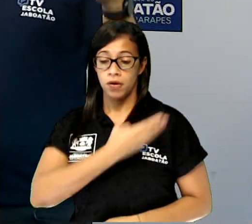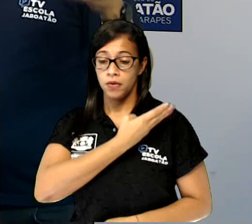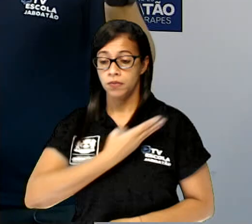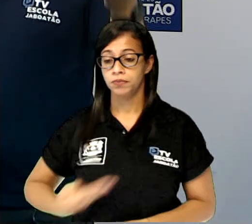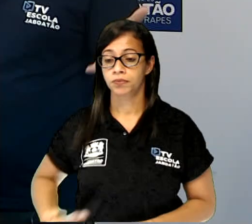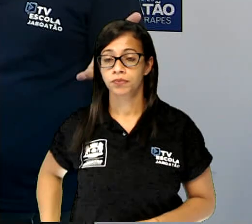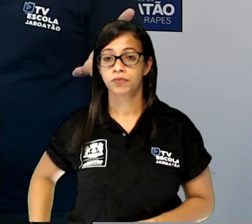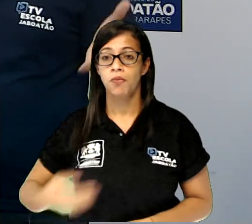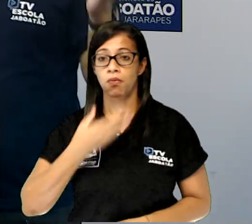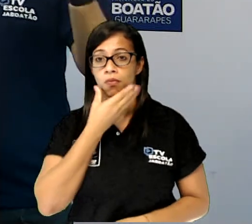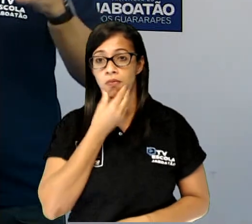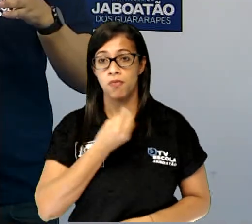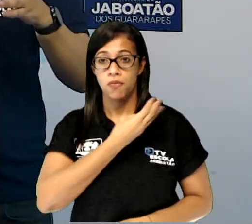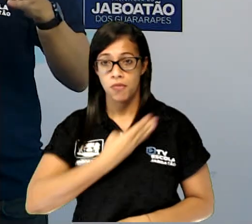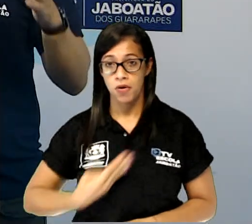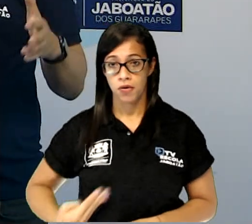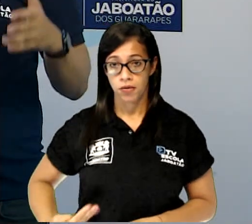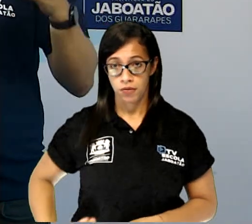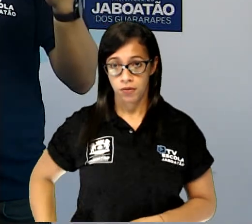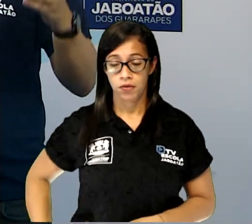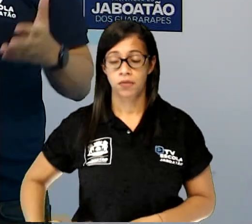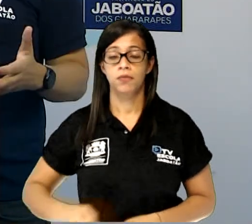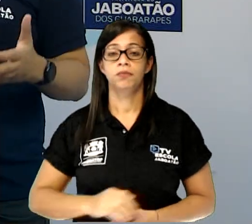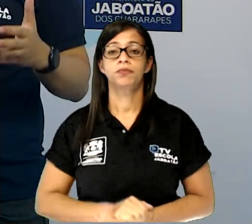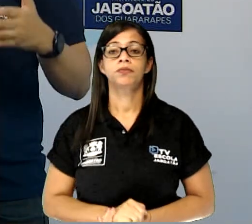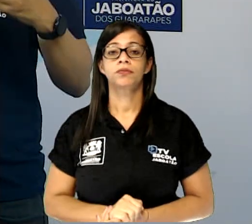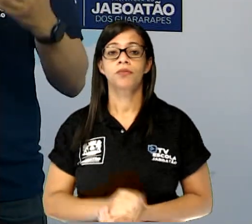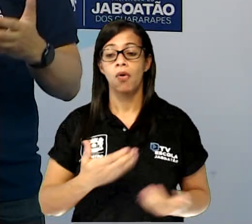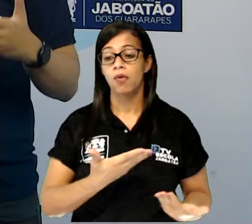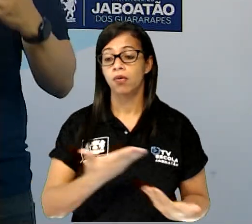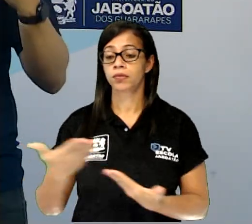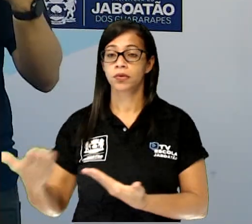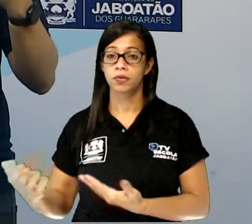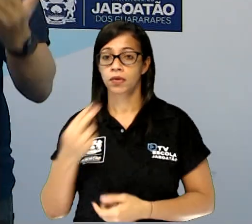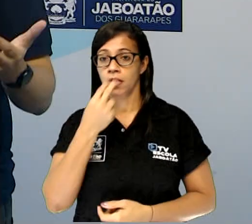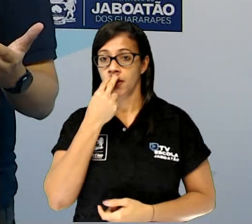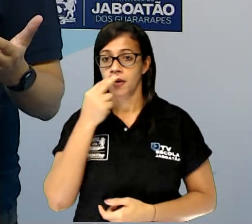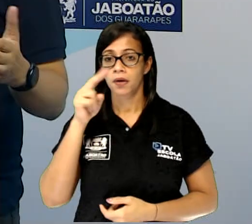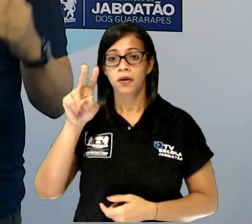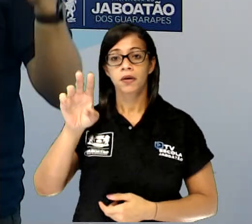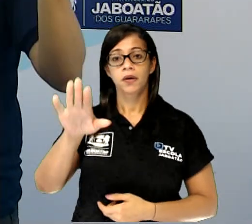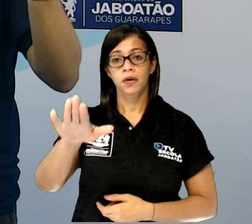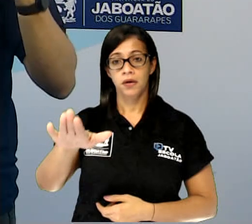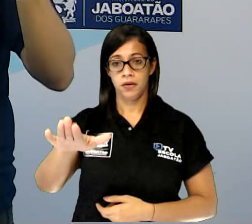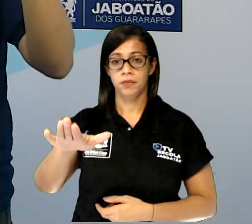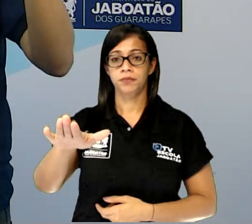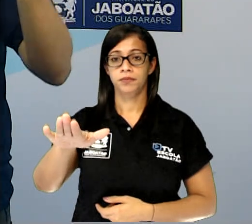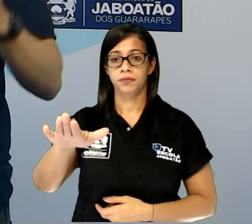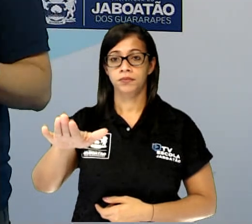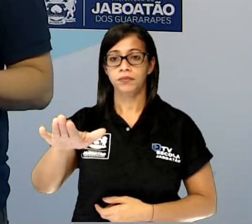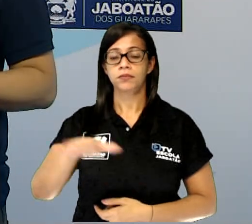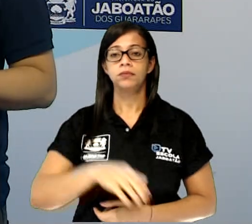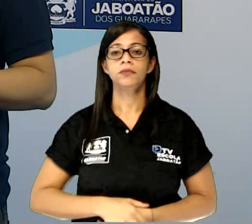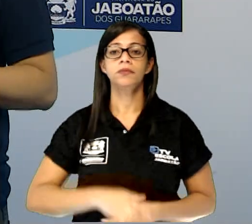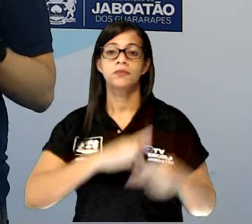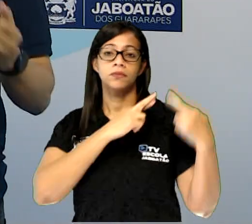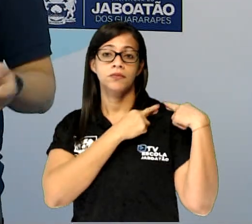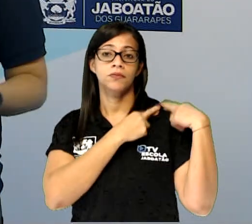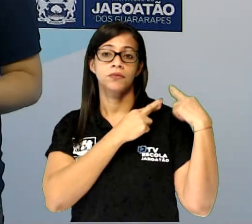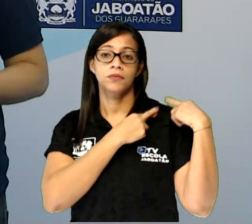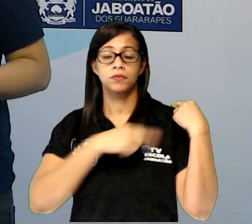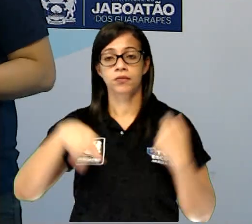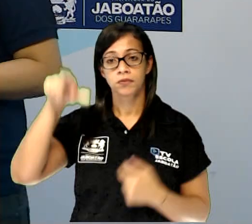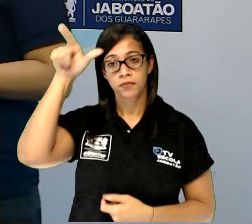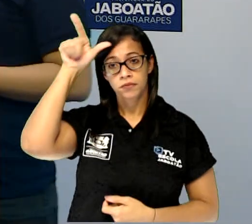o Hindenburg, então, vai convidar Hitler para o cargo de chanceler, que é uma espécie de líder ali de